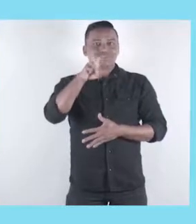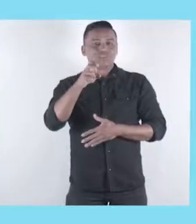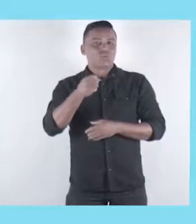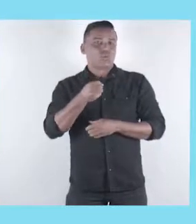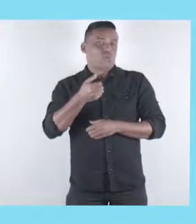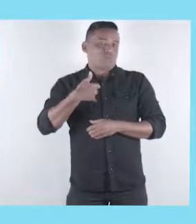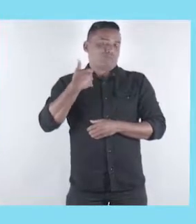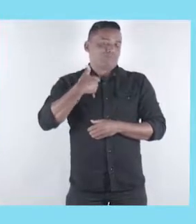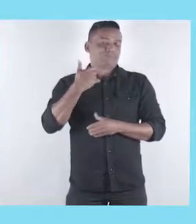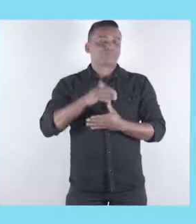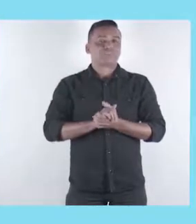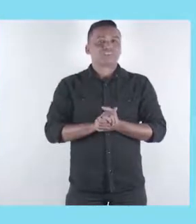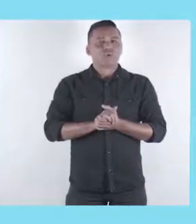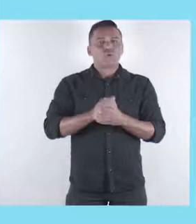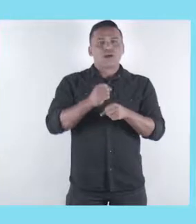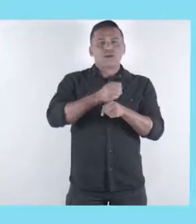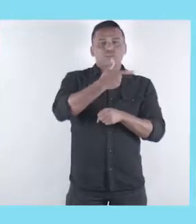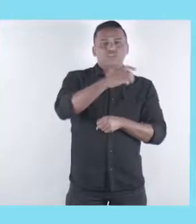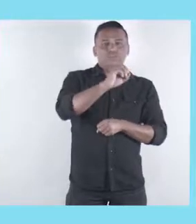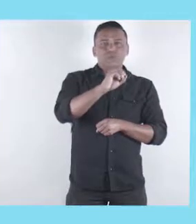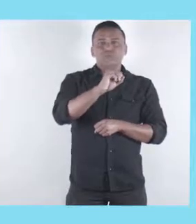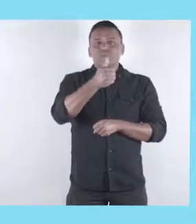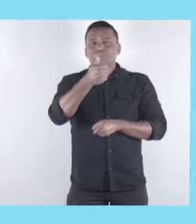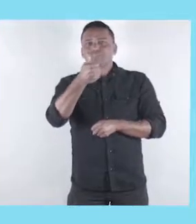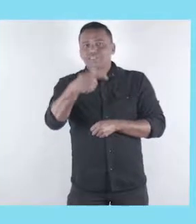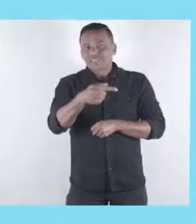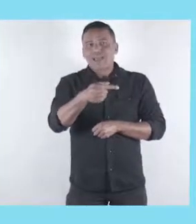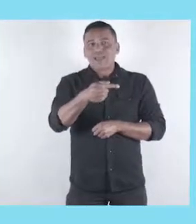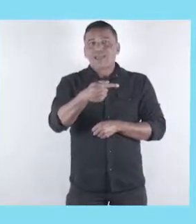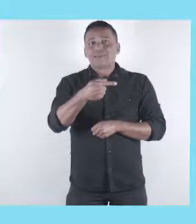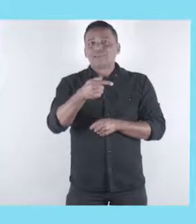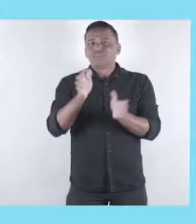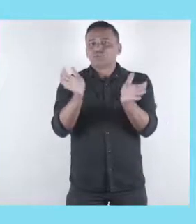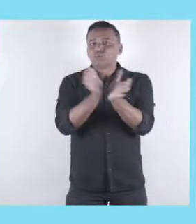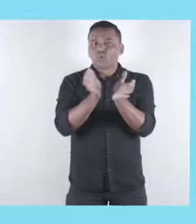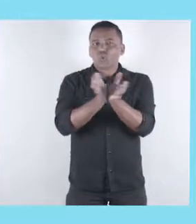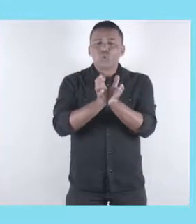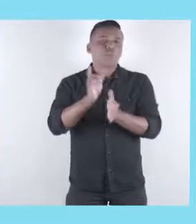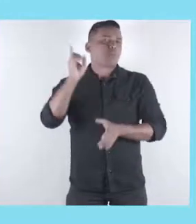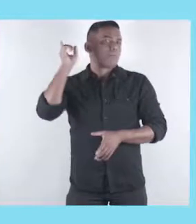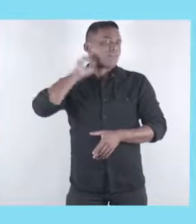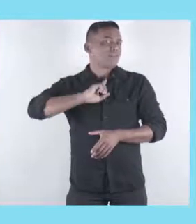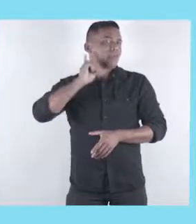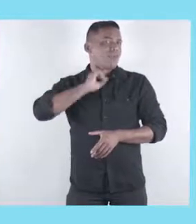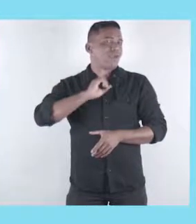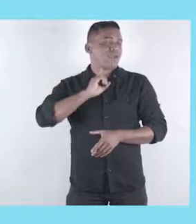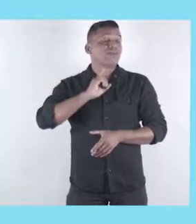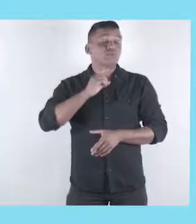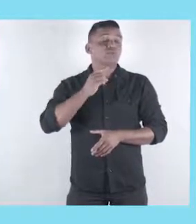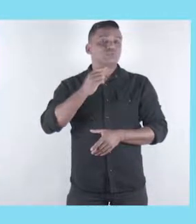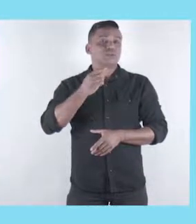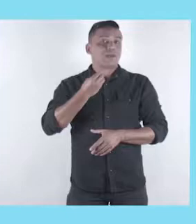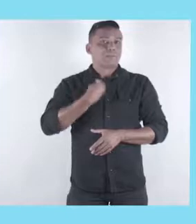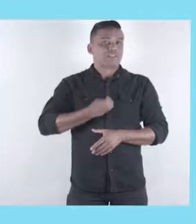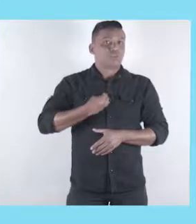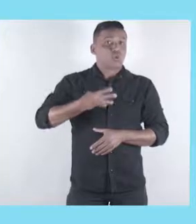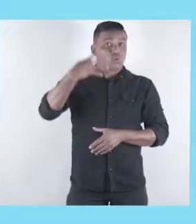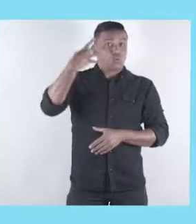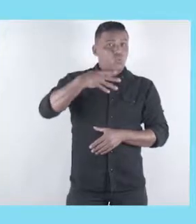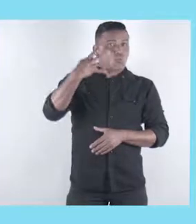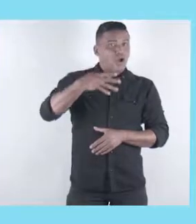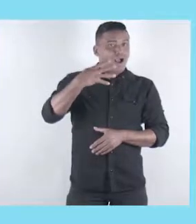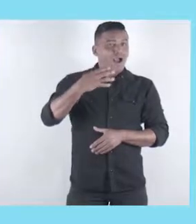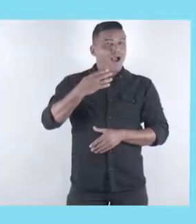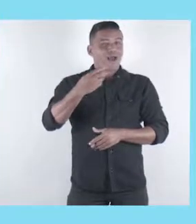que participou da 14ª Bienal Internacional de poetas na Bienal Internacional D